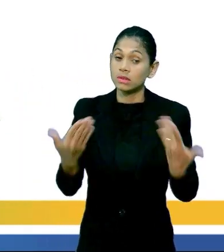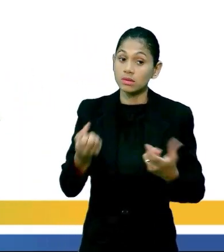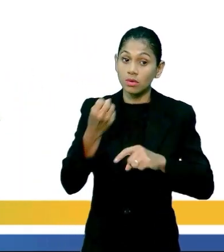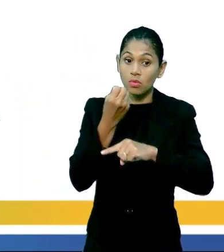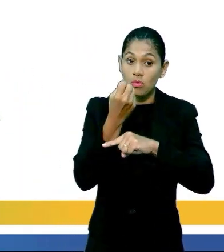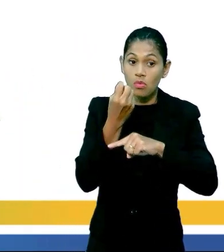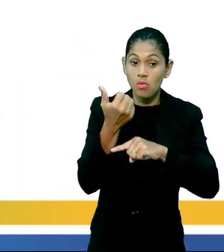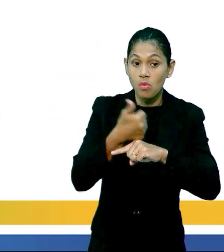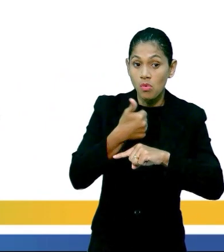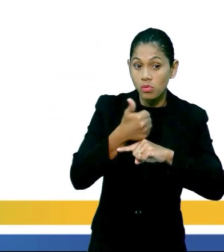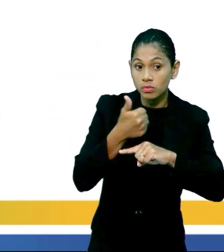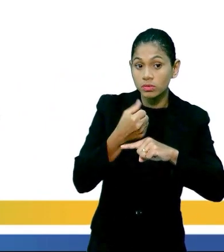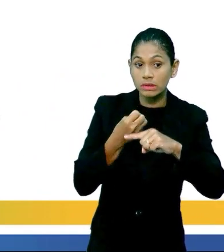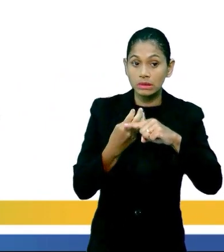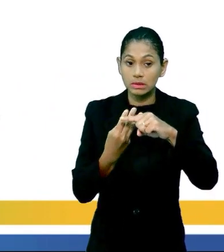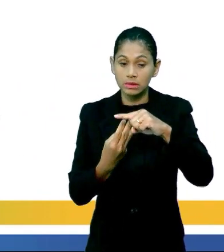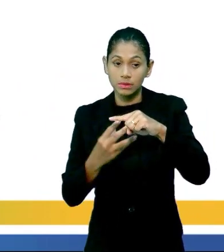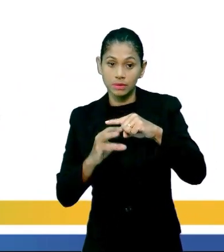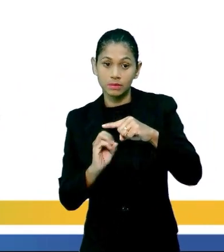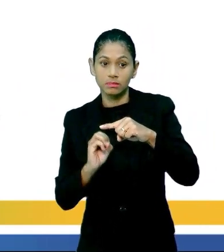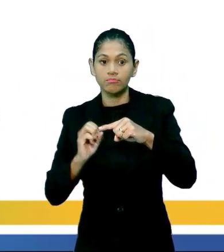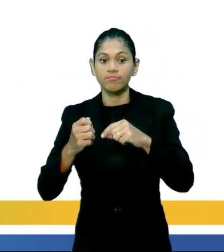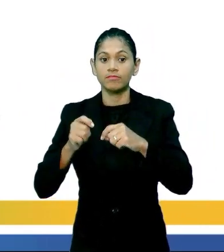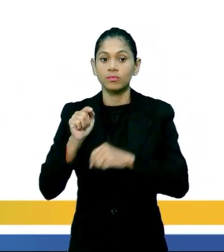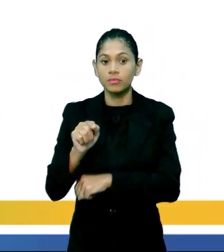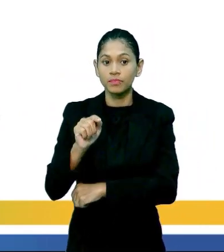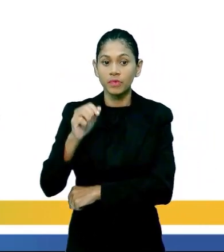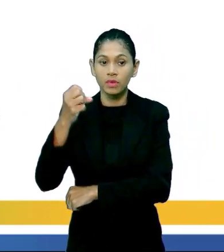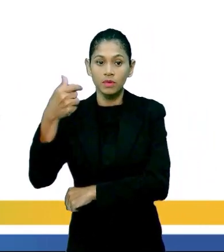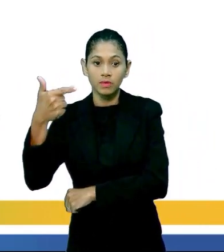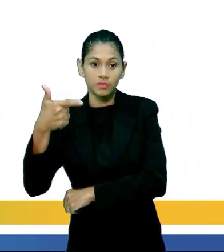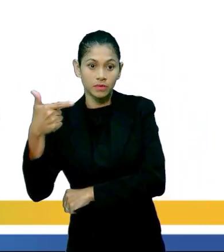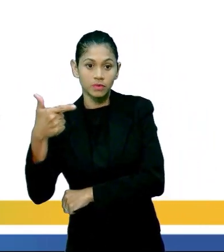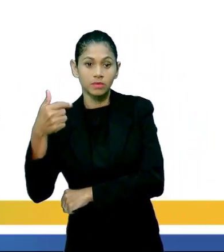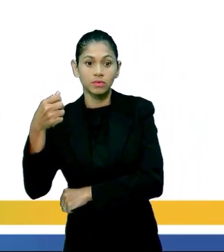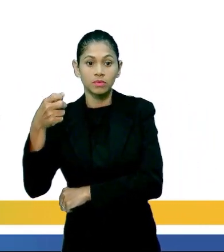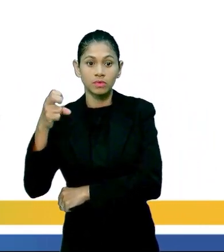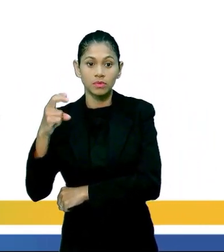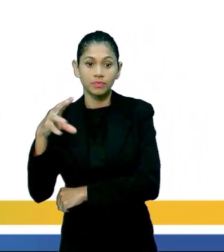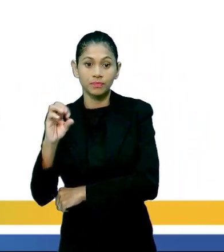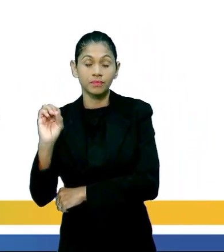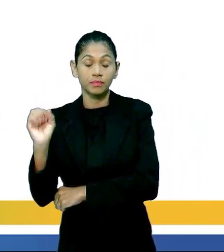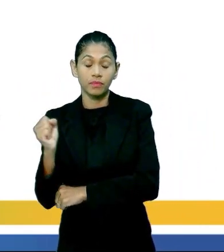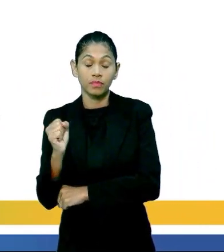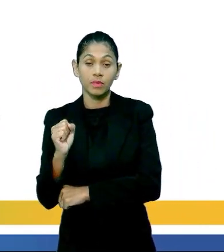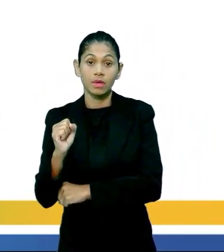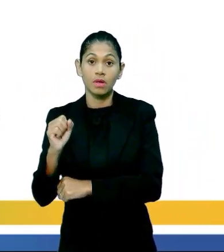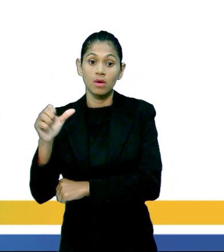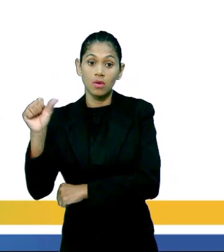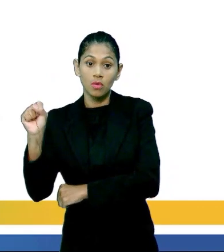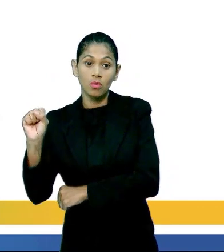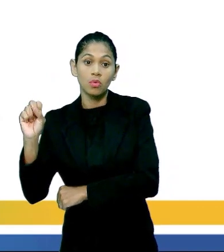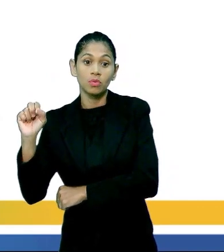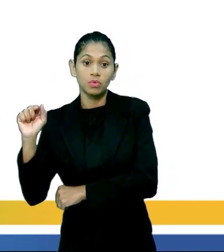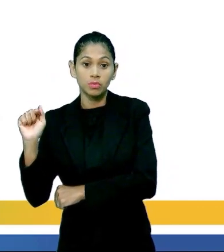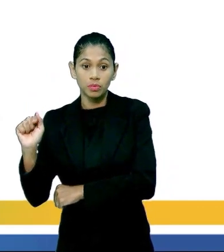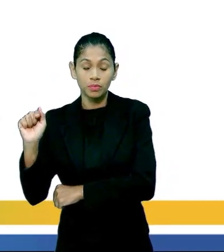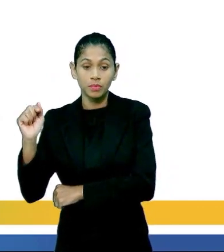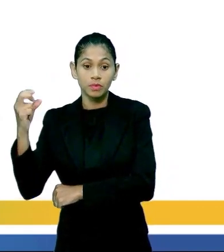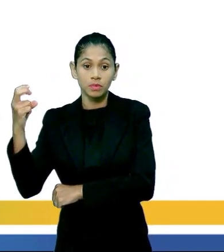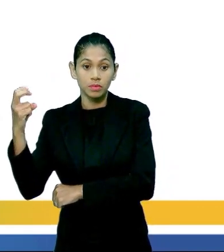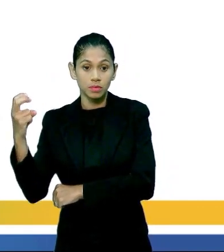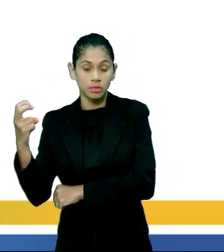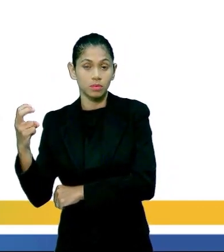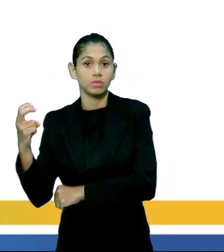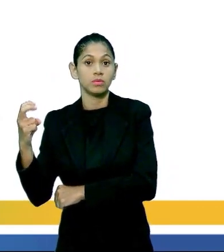Logo, Luana deve receber 14.250 e Lucas 8.250.